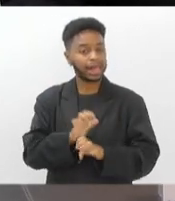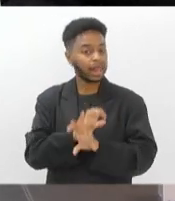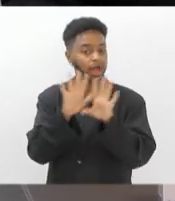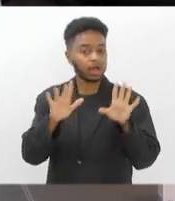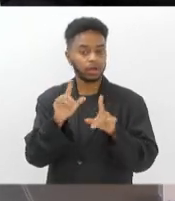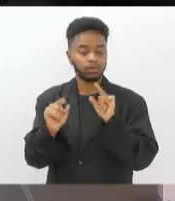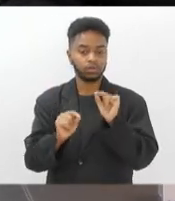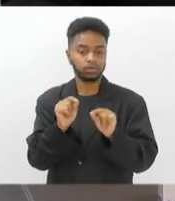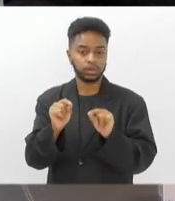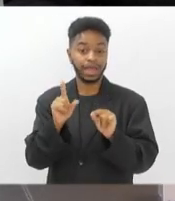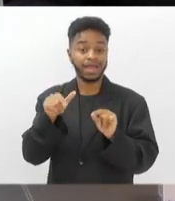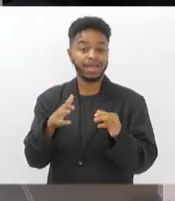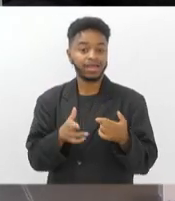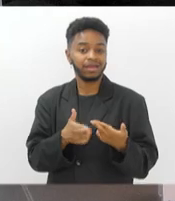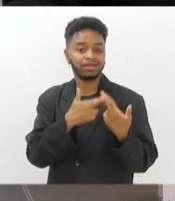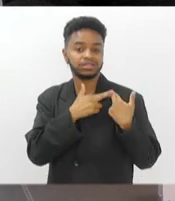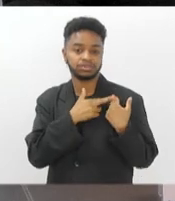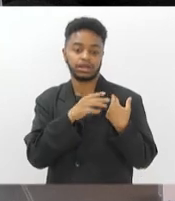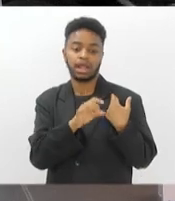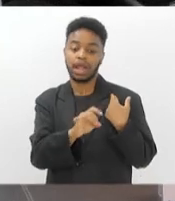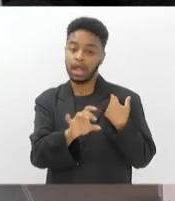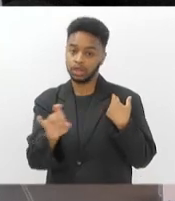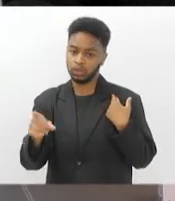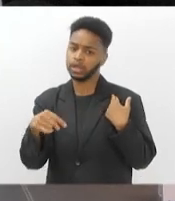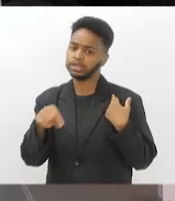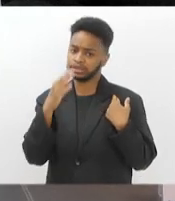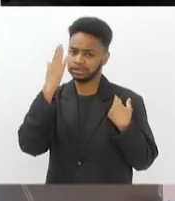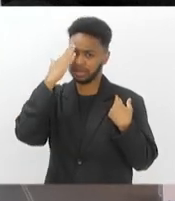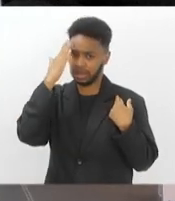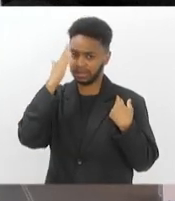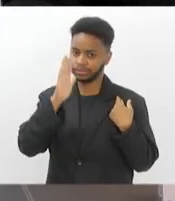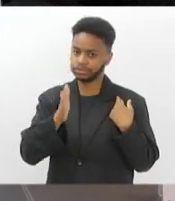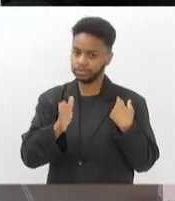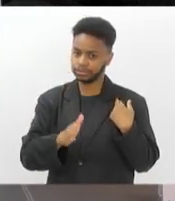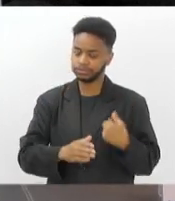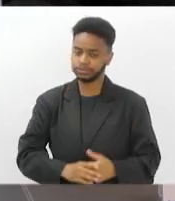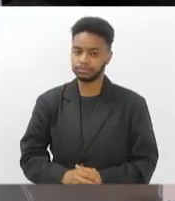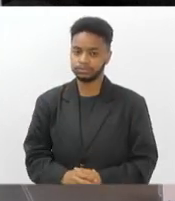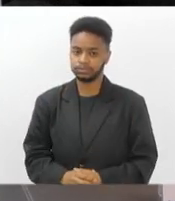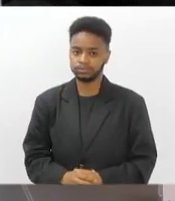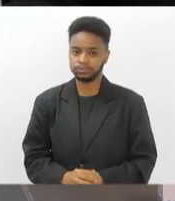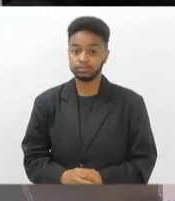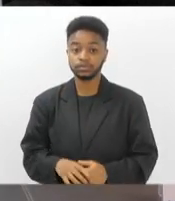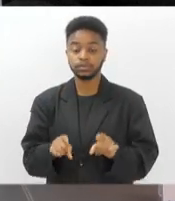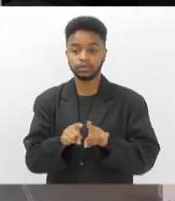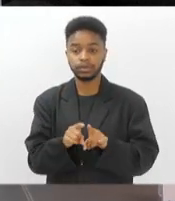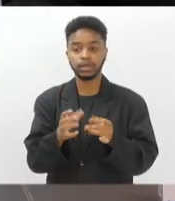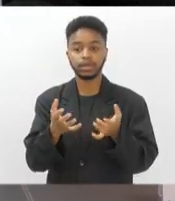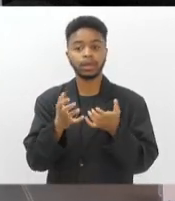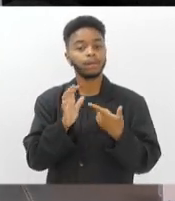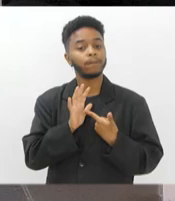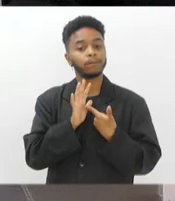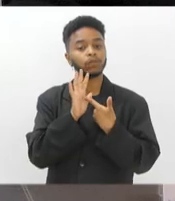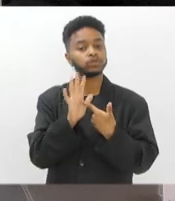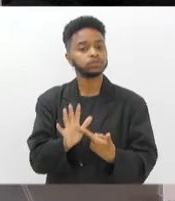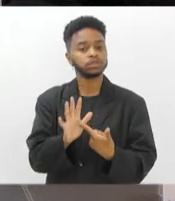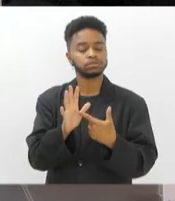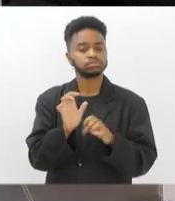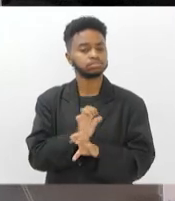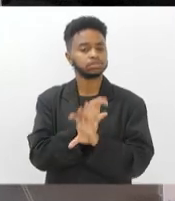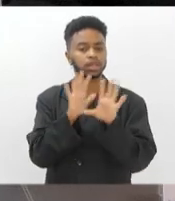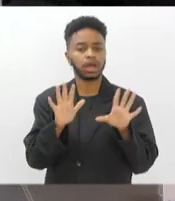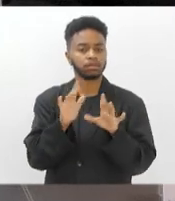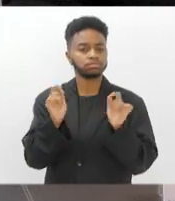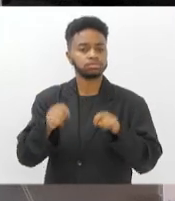que é a responsabilidade deles e eles sabem disso é é esclarecer de maneira que todos os